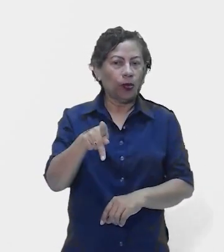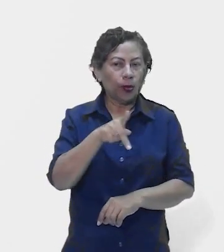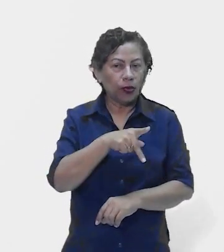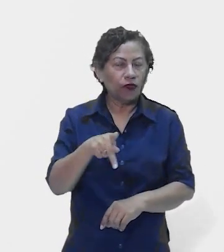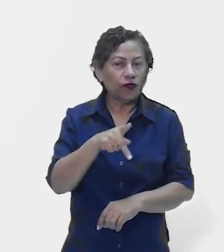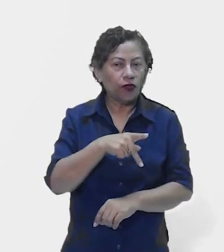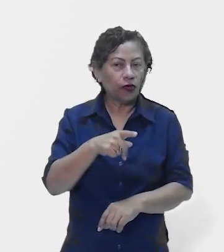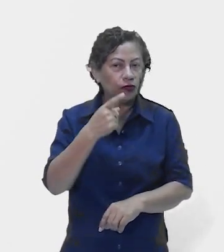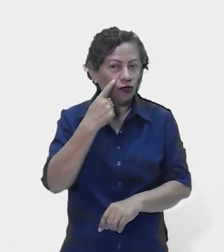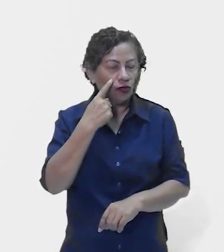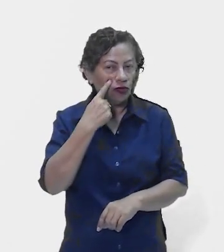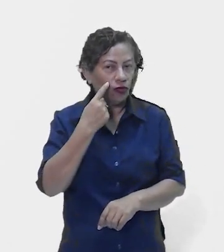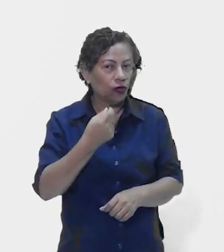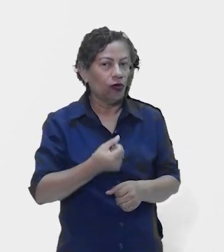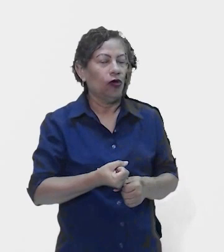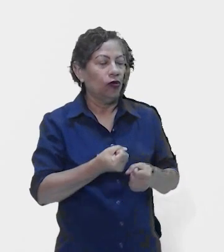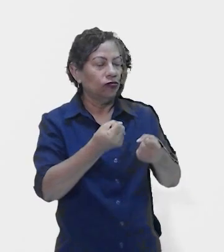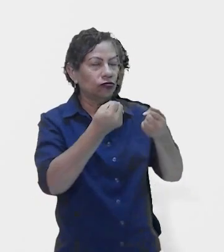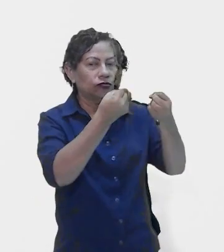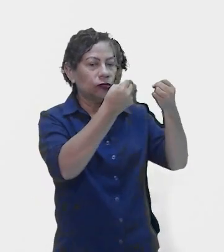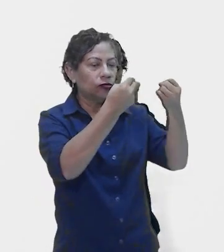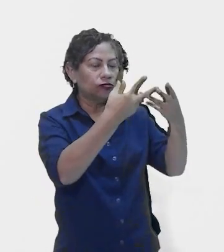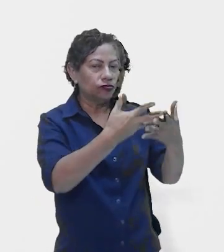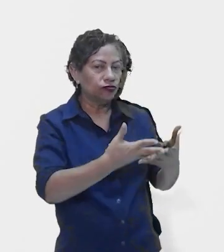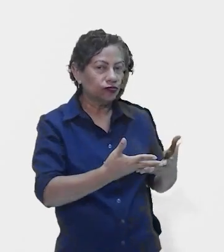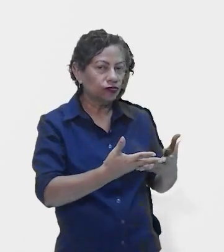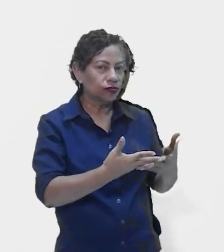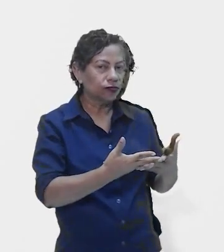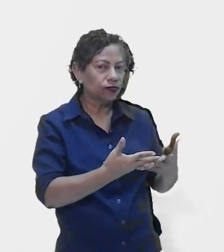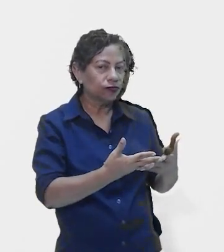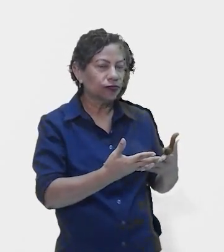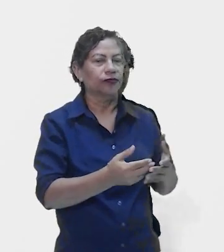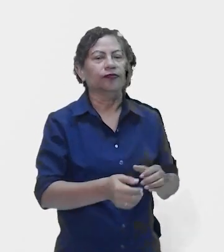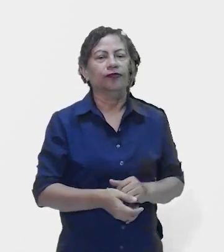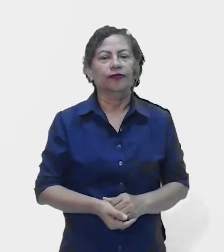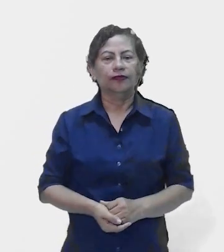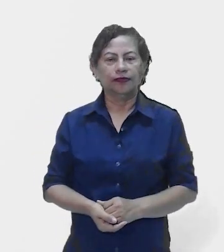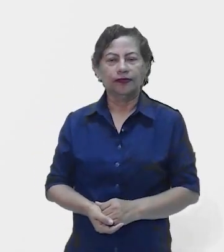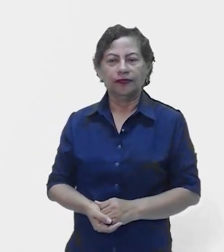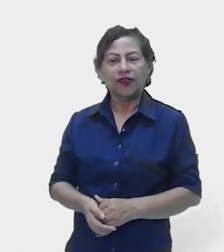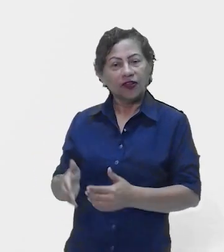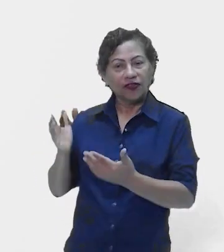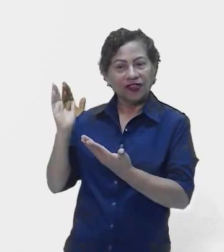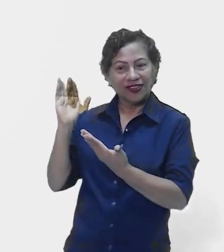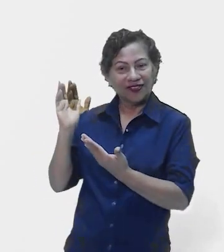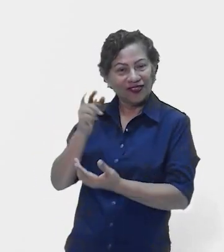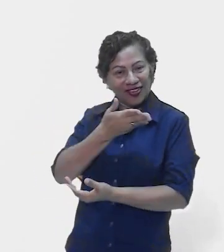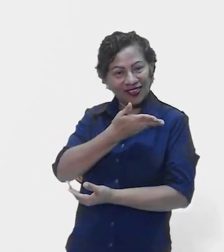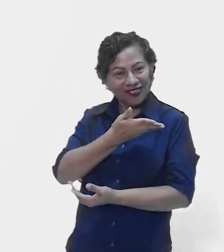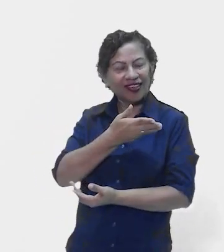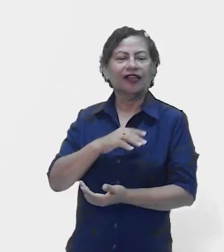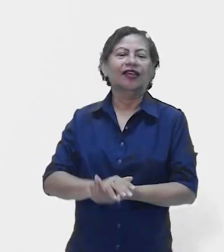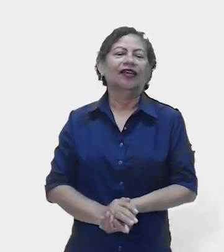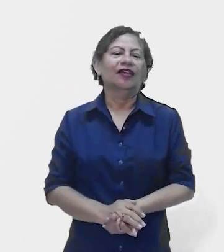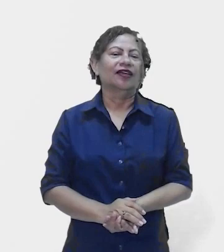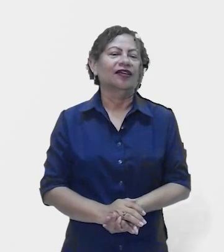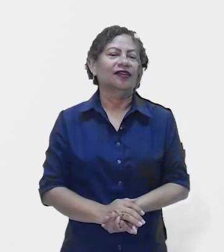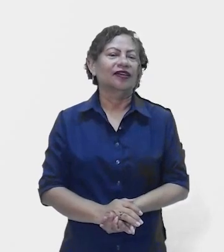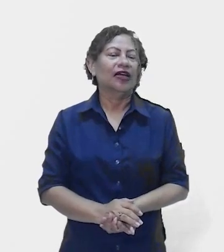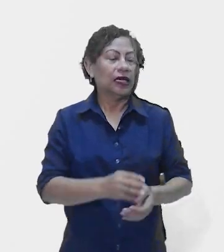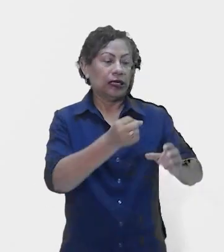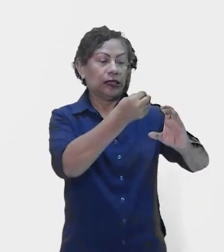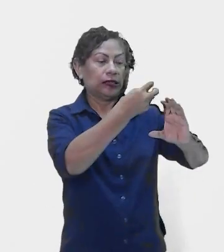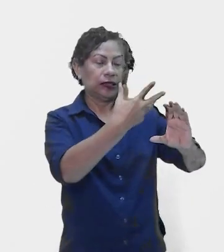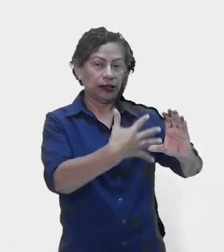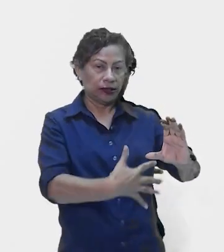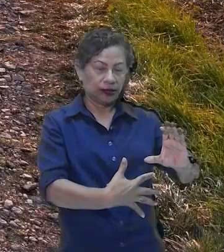bem como esse espaço é, ou pelo menos a característica que ele tem, tá certo? Olha só, a gente tem